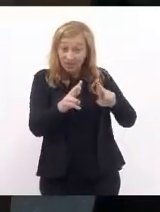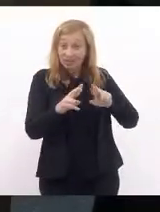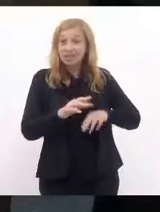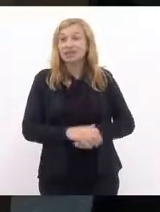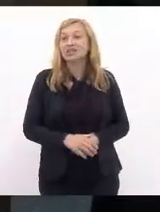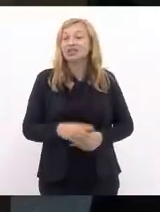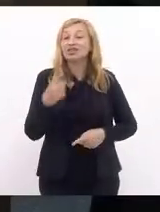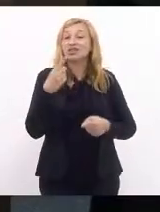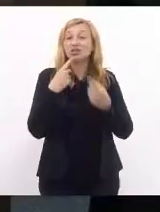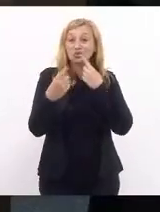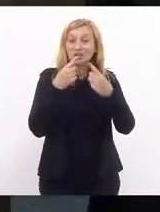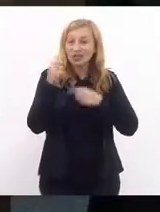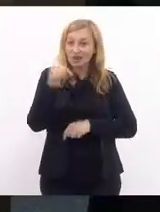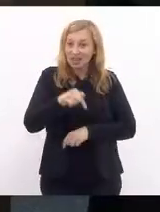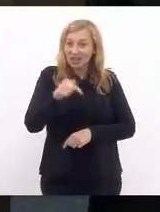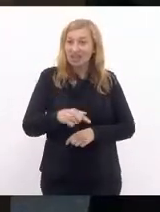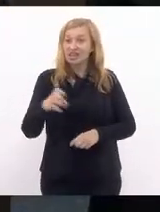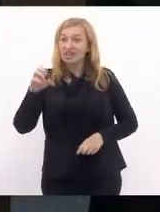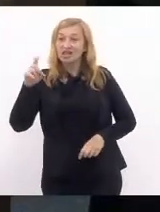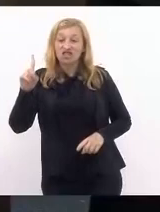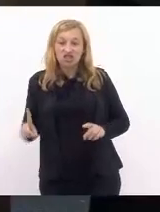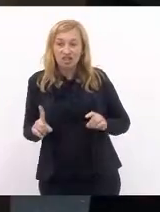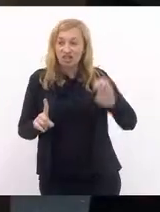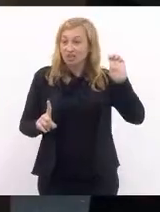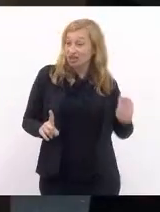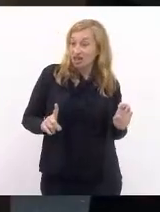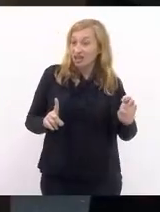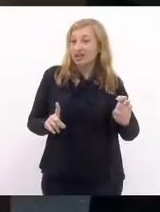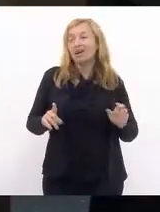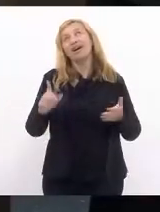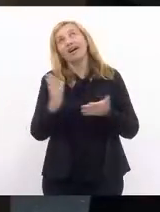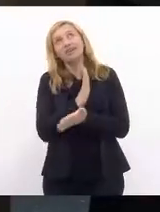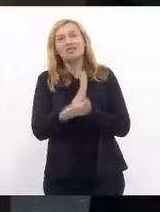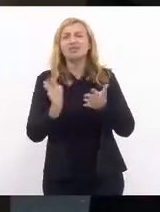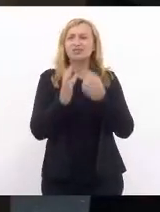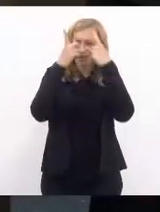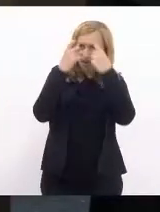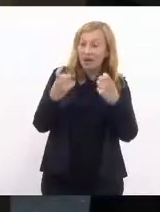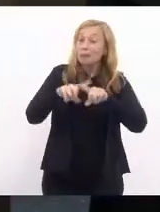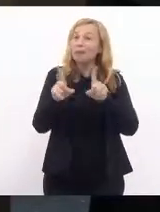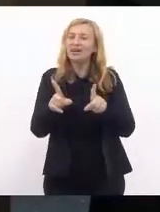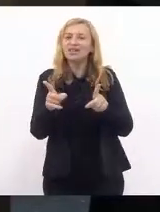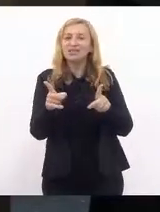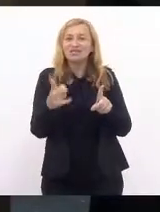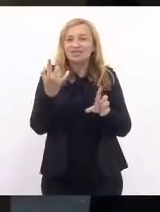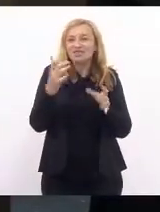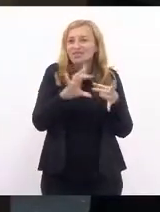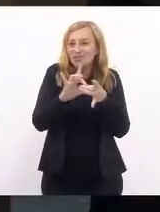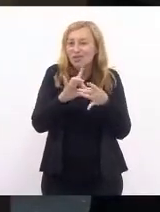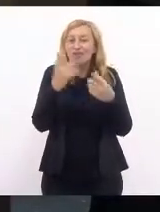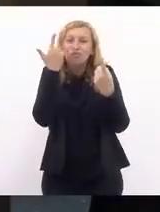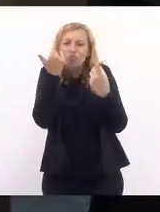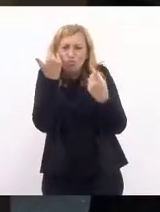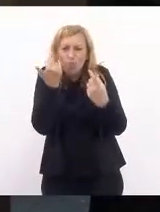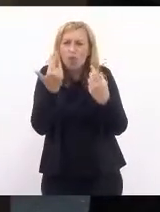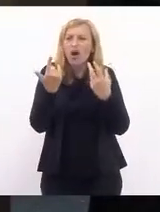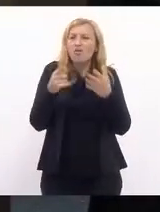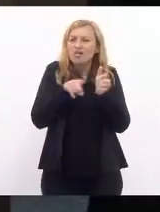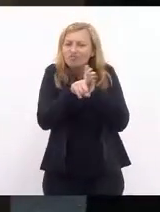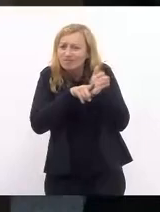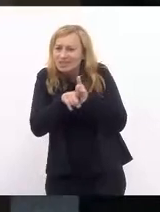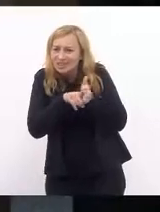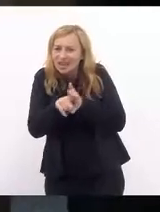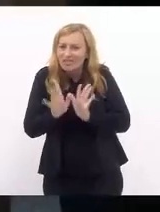o debate aqui entre direita e esquerda um debate e às vezes violento mais salutar que faz a gente analisar e